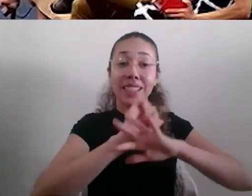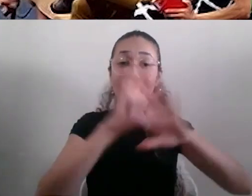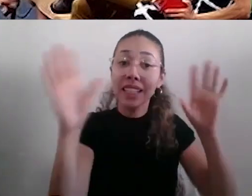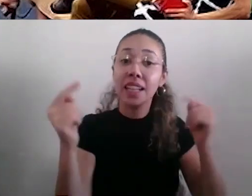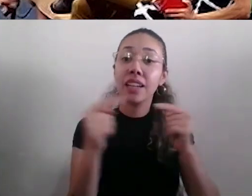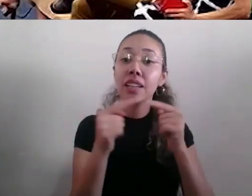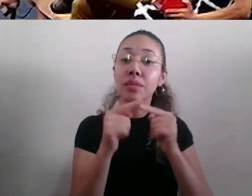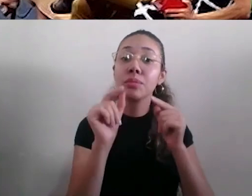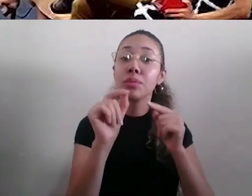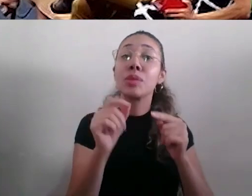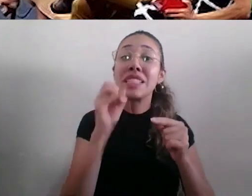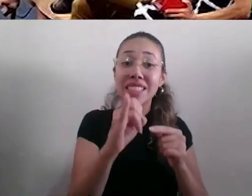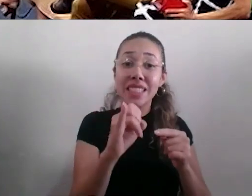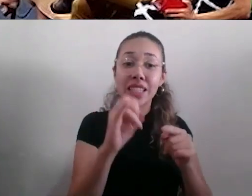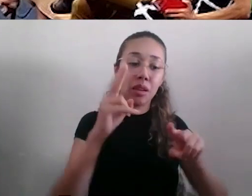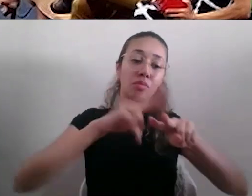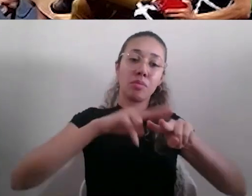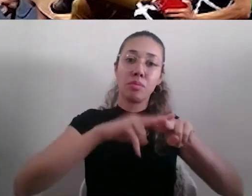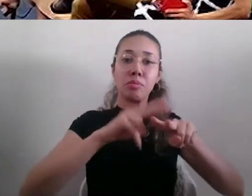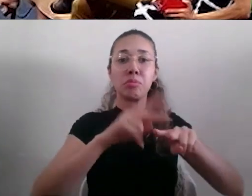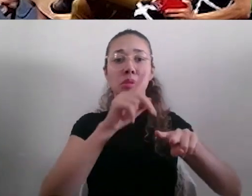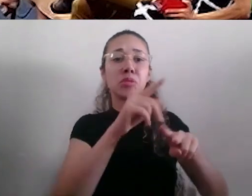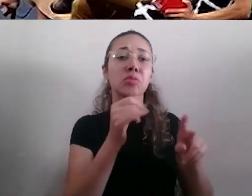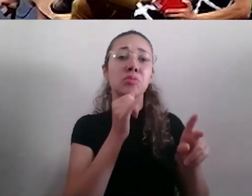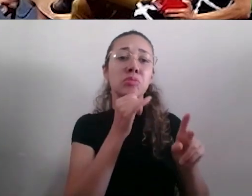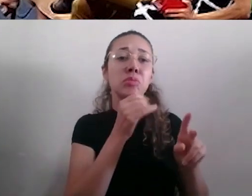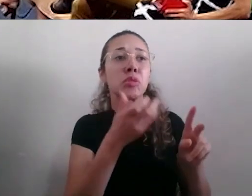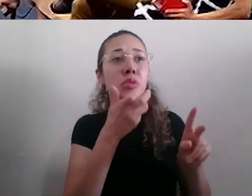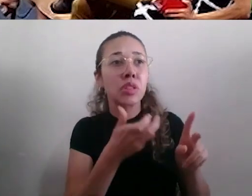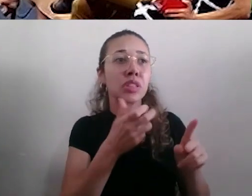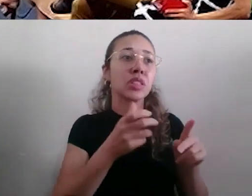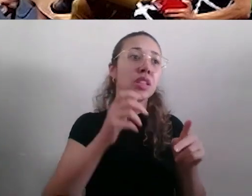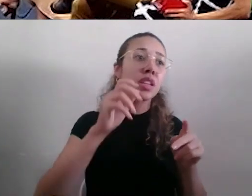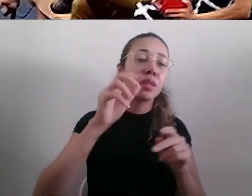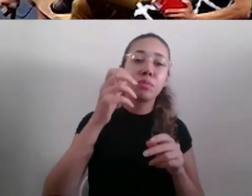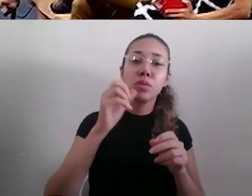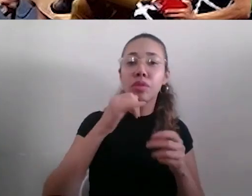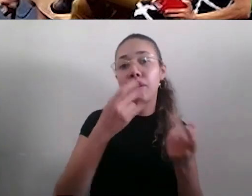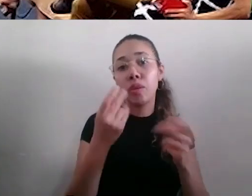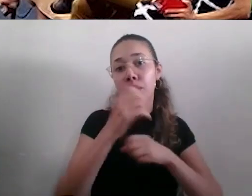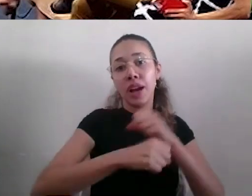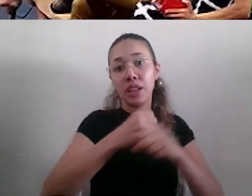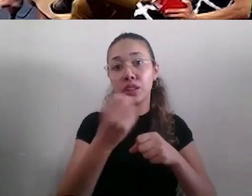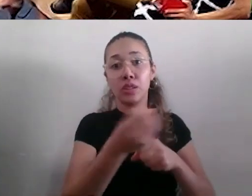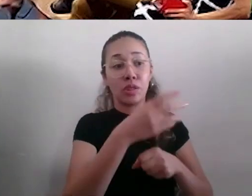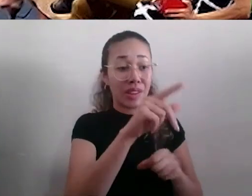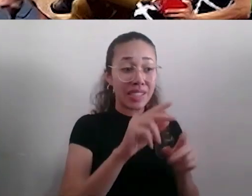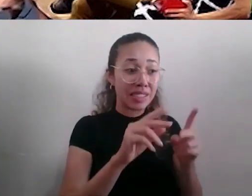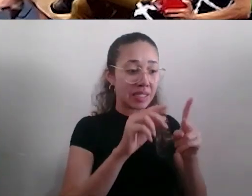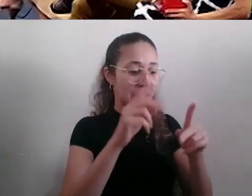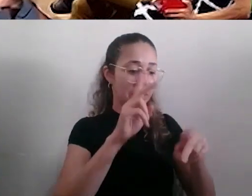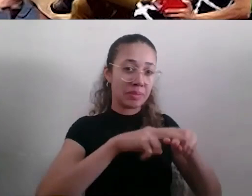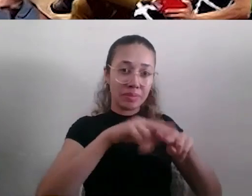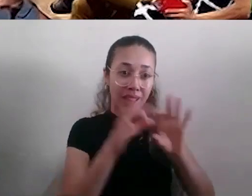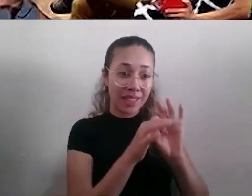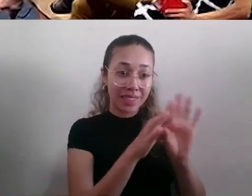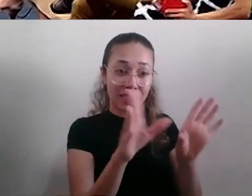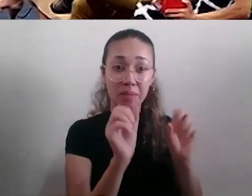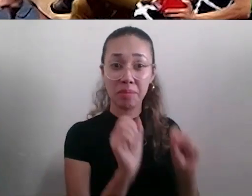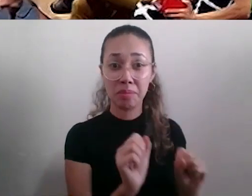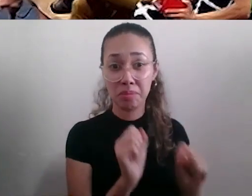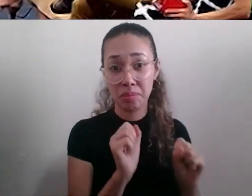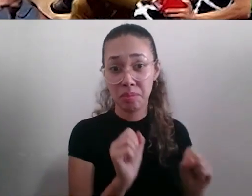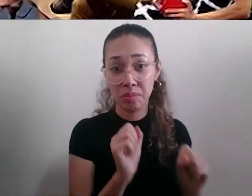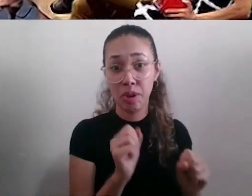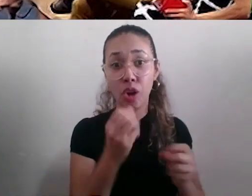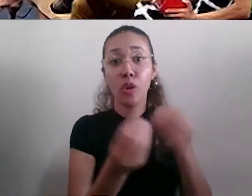isso vai ter nas penitenciárias. Passou, né? Eu acho que passou já. Eu acho que passou já, né? Eu acho que agora não vai ter, enfim. Mas